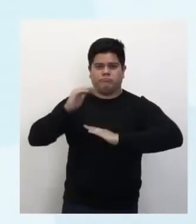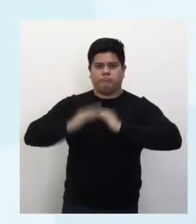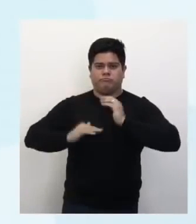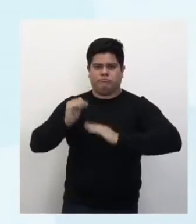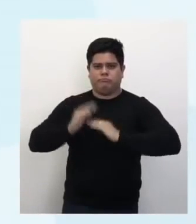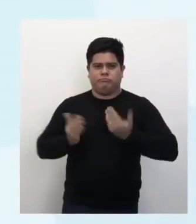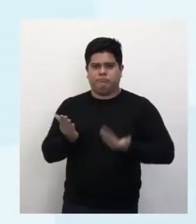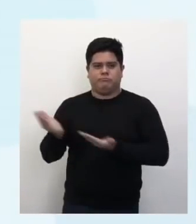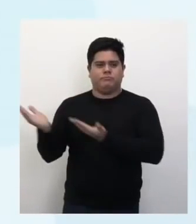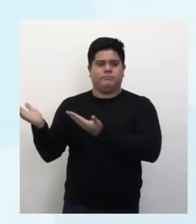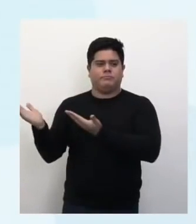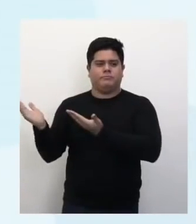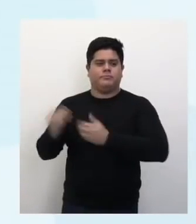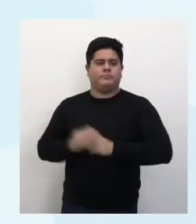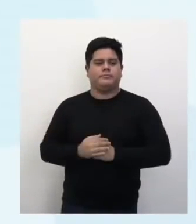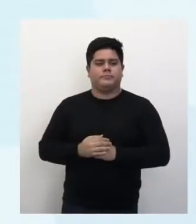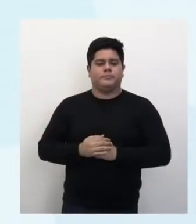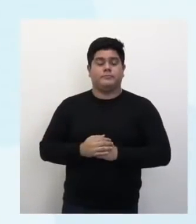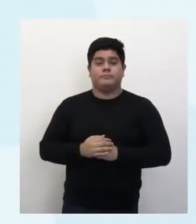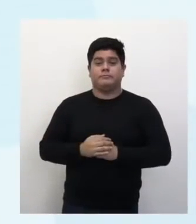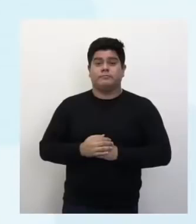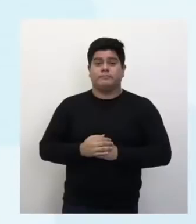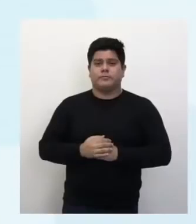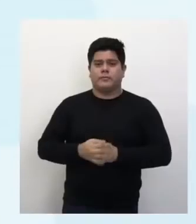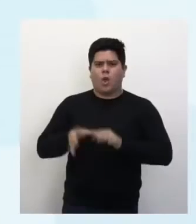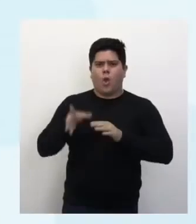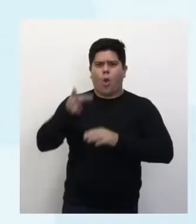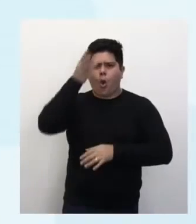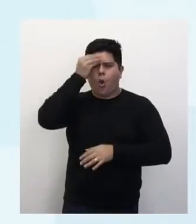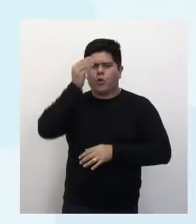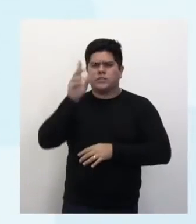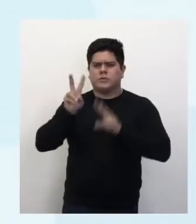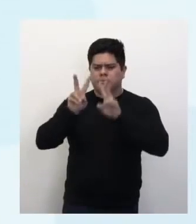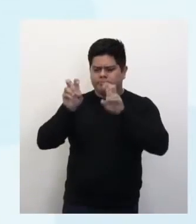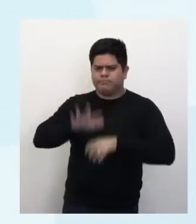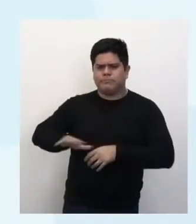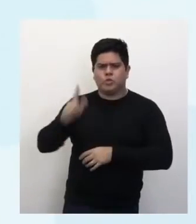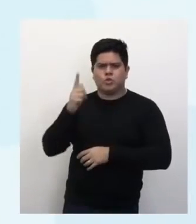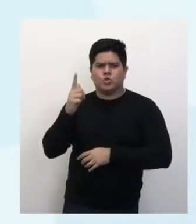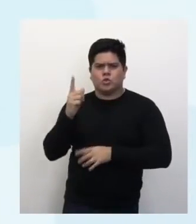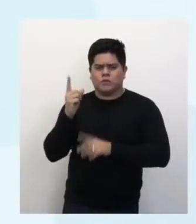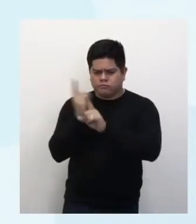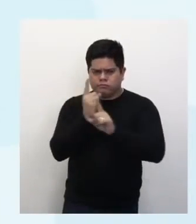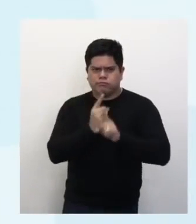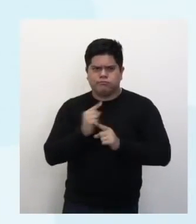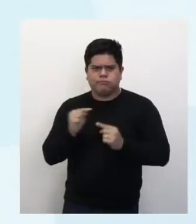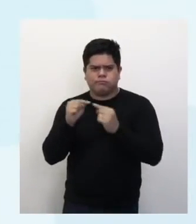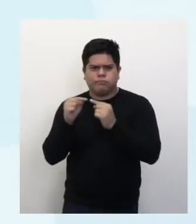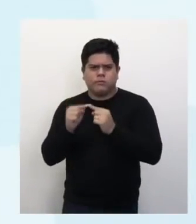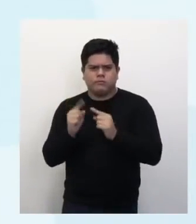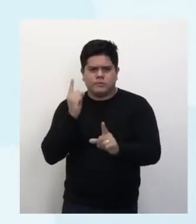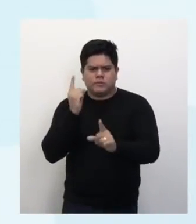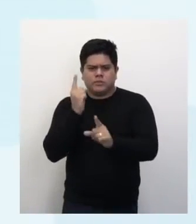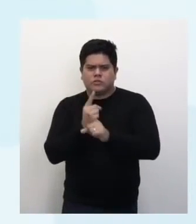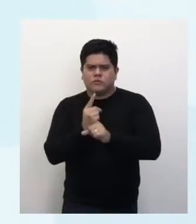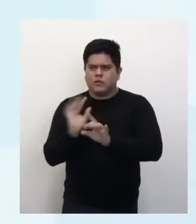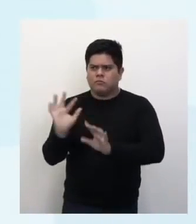tela. Aplicar conhecimentos geográficos para identificar